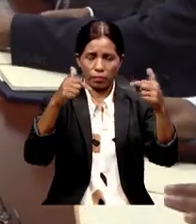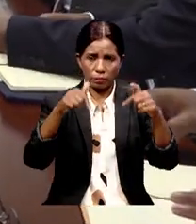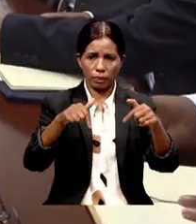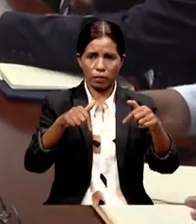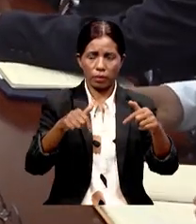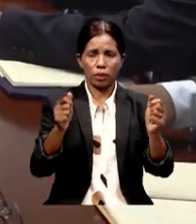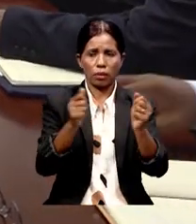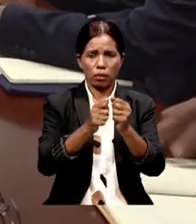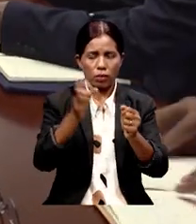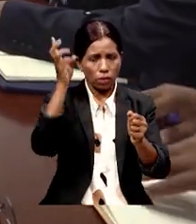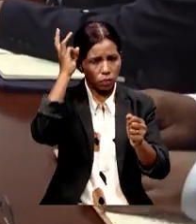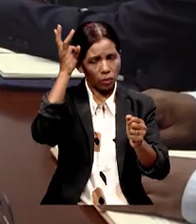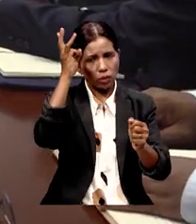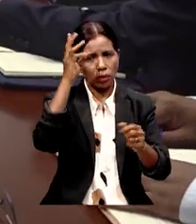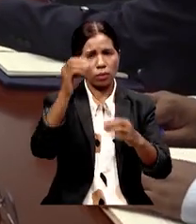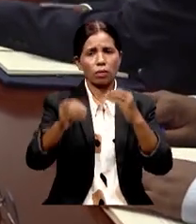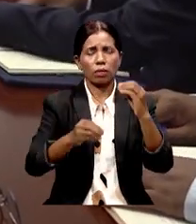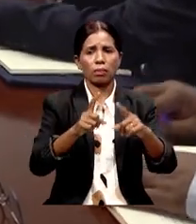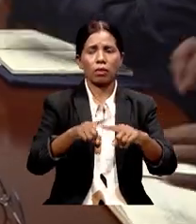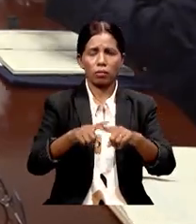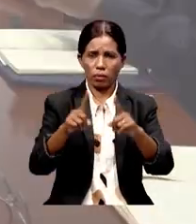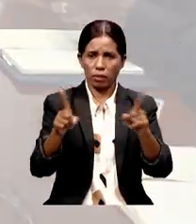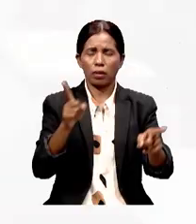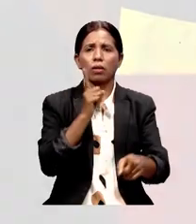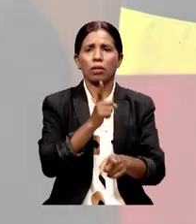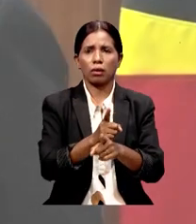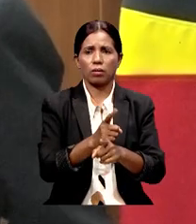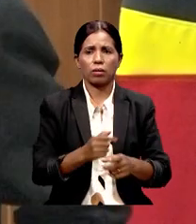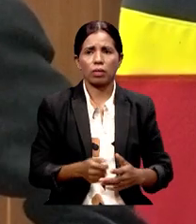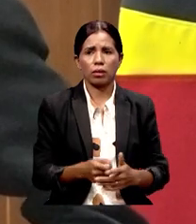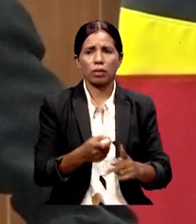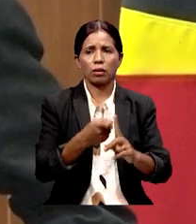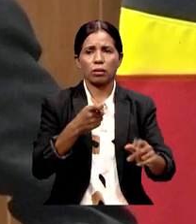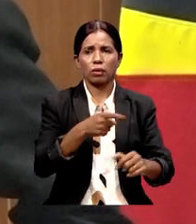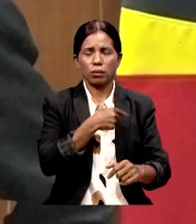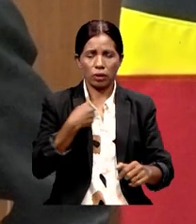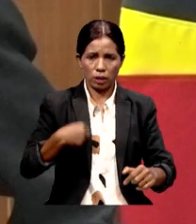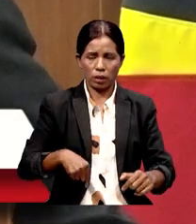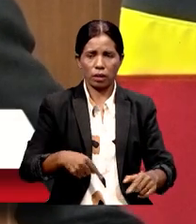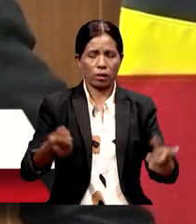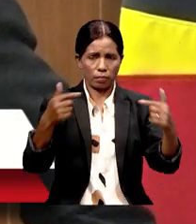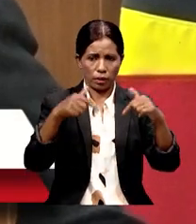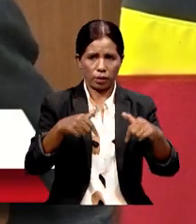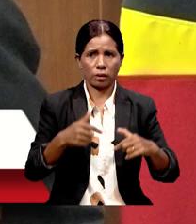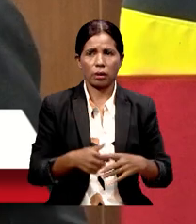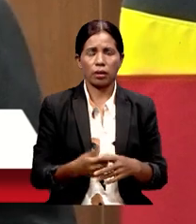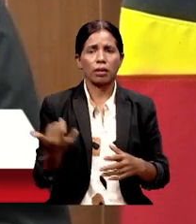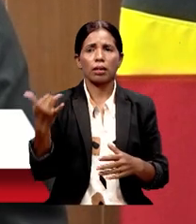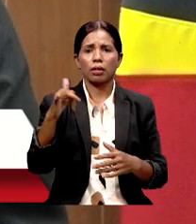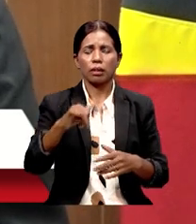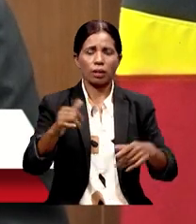a preocupação ainda que é diferente das delegações de China na Índia, ser